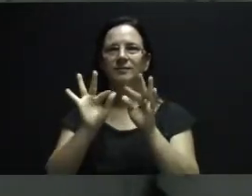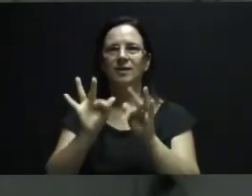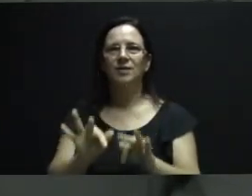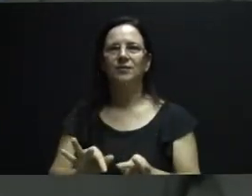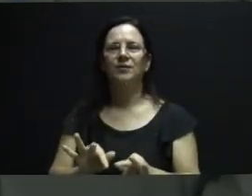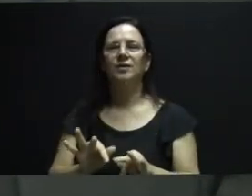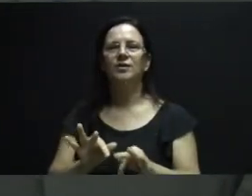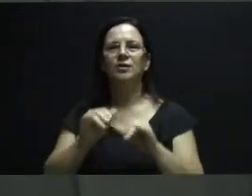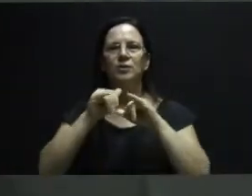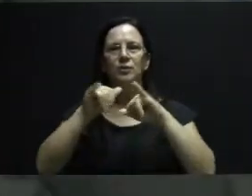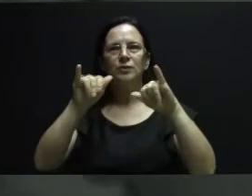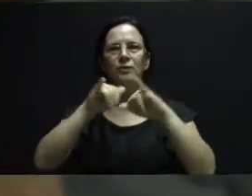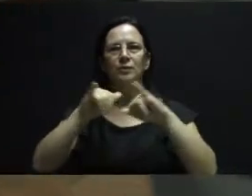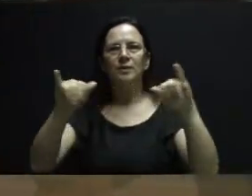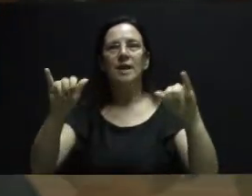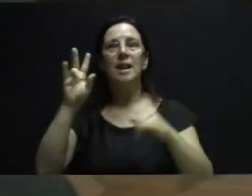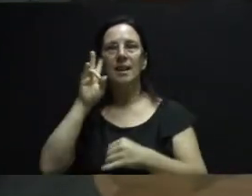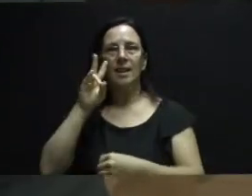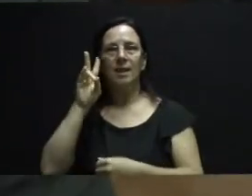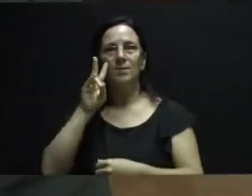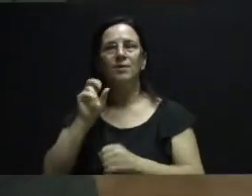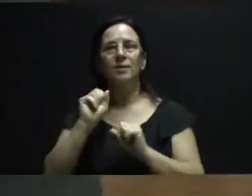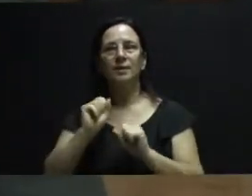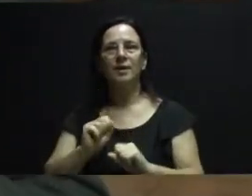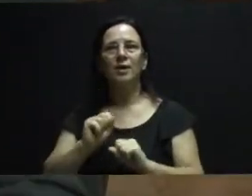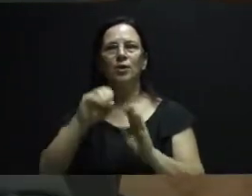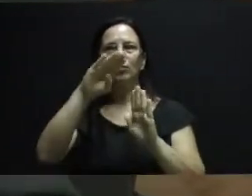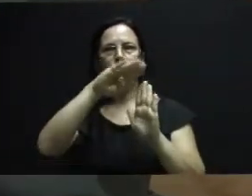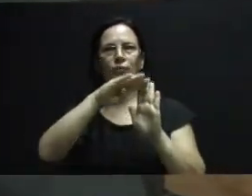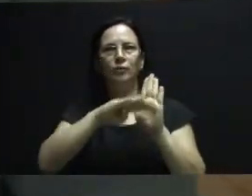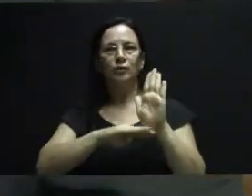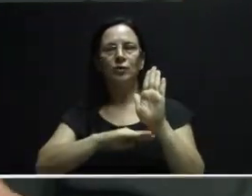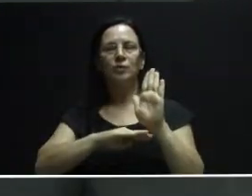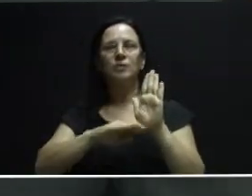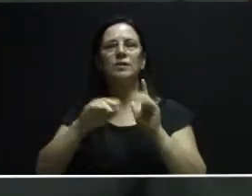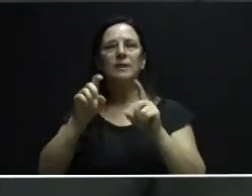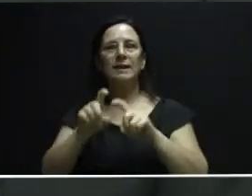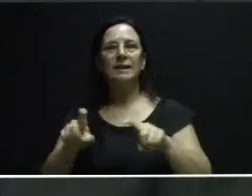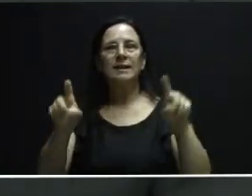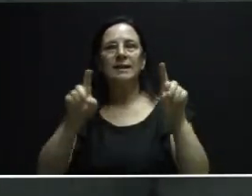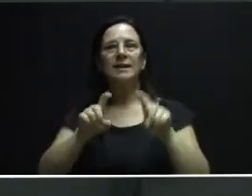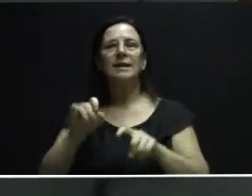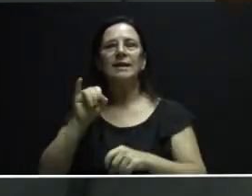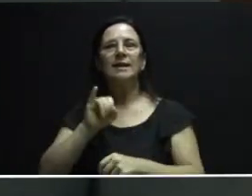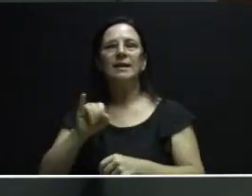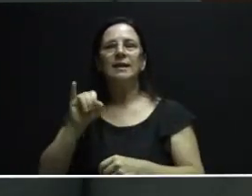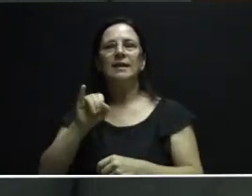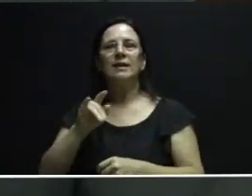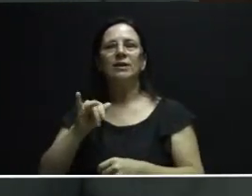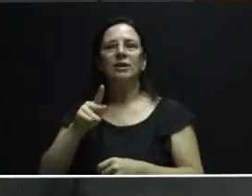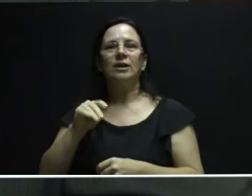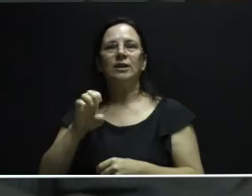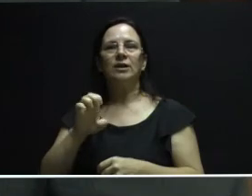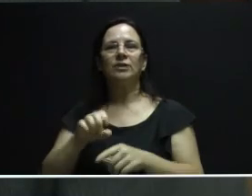de mais uma transmissão ao vivo. Lembrando que você tem o nosso conteúdo também na internet, no nosso canal no YouTube, TV Câmara